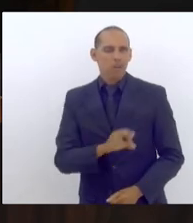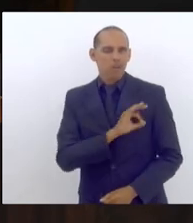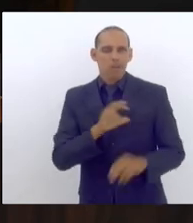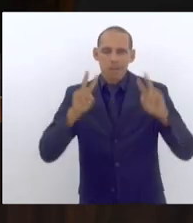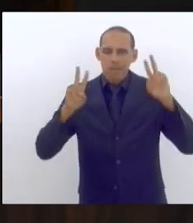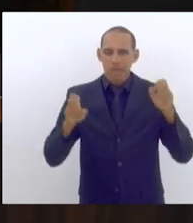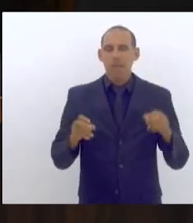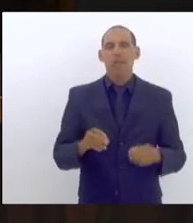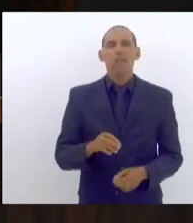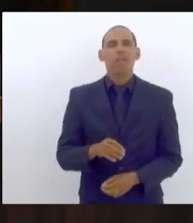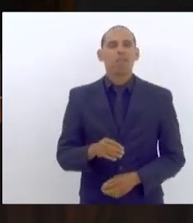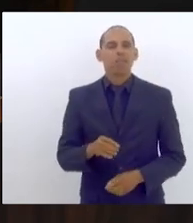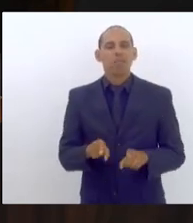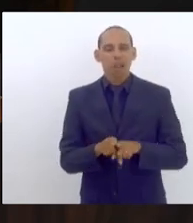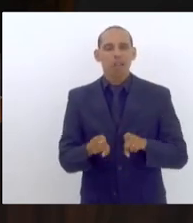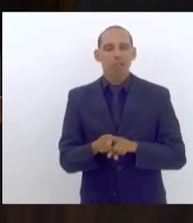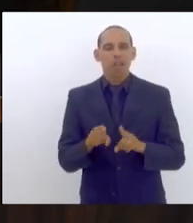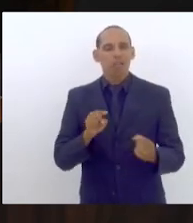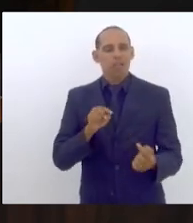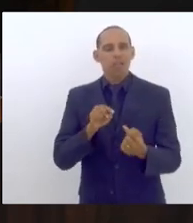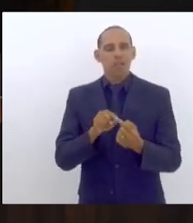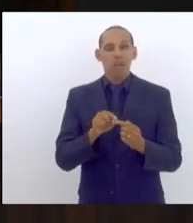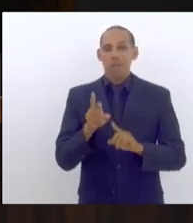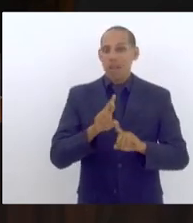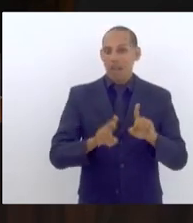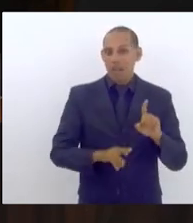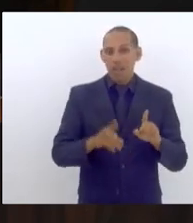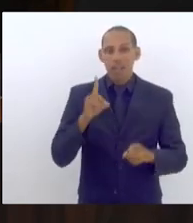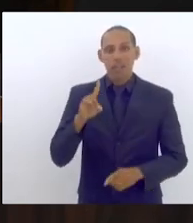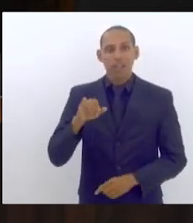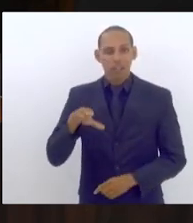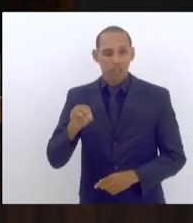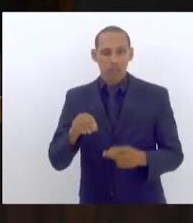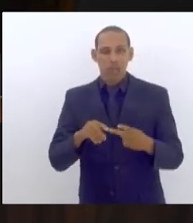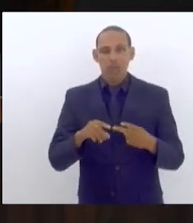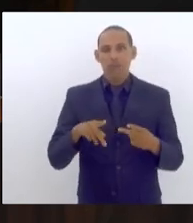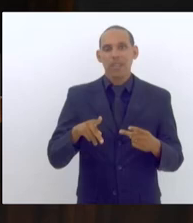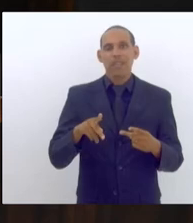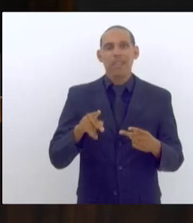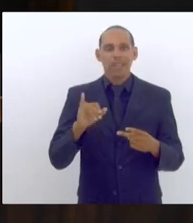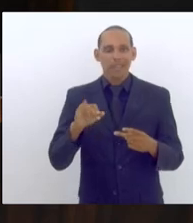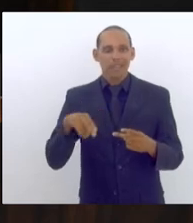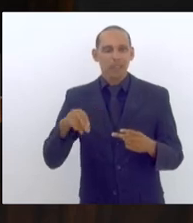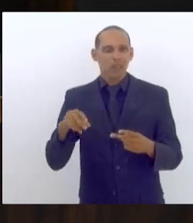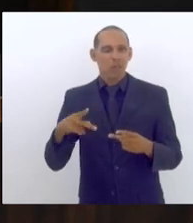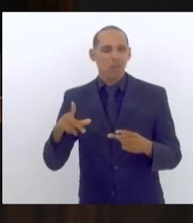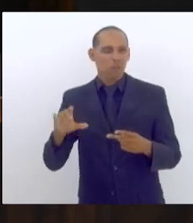deputado Alexandre Knoploch e Marcelo Dino. Em discussão.